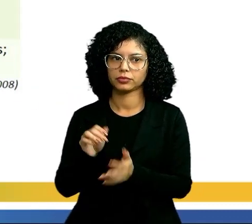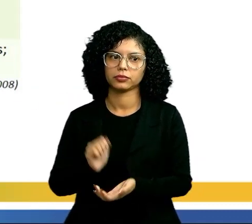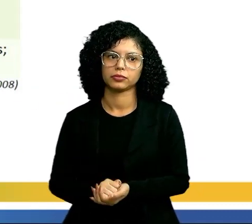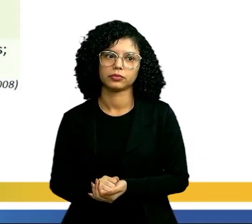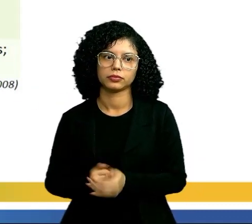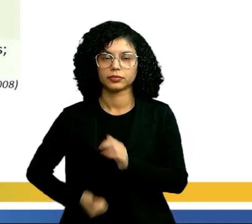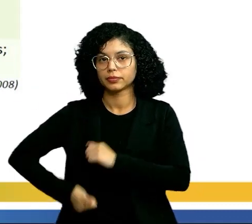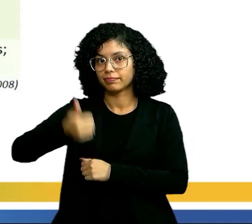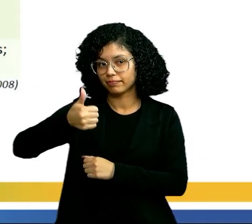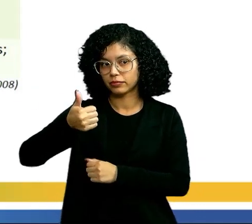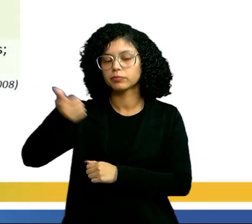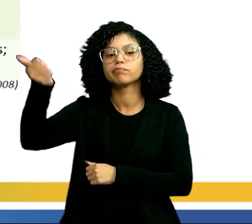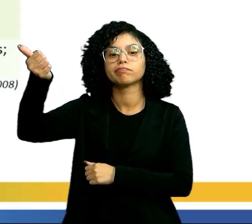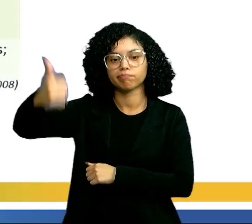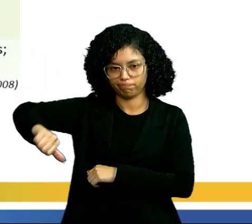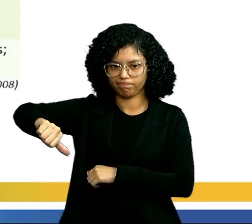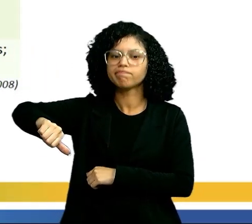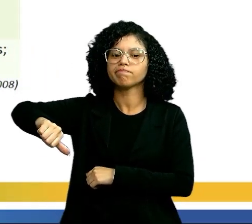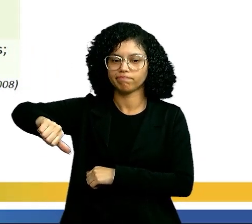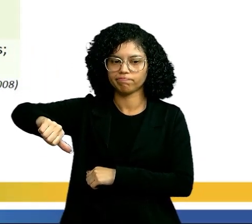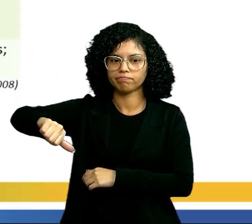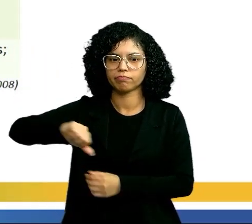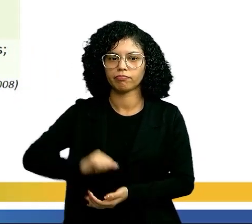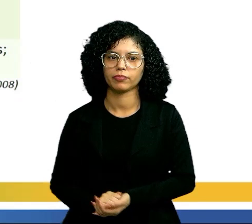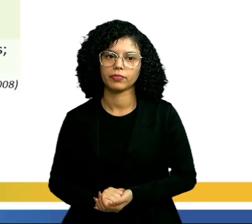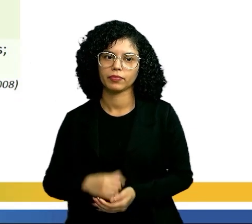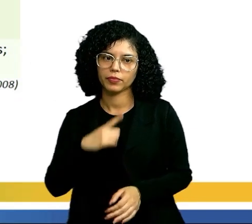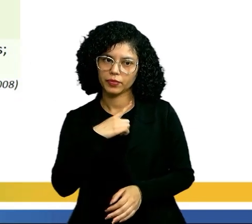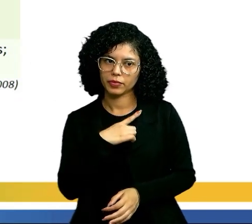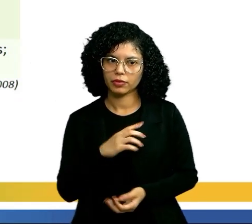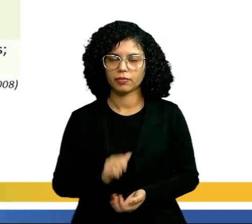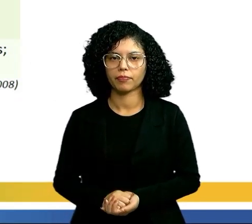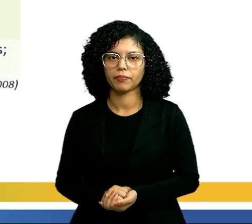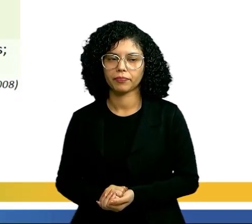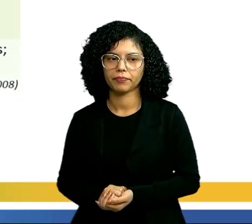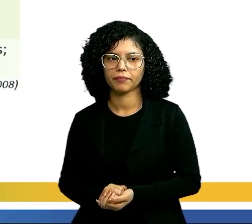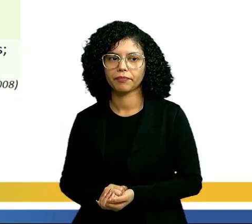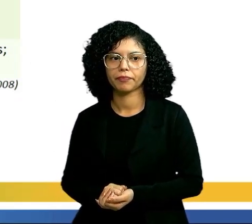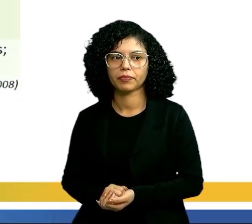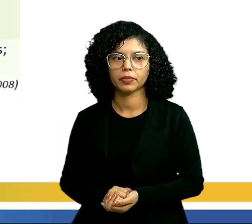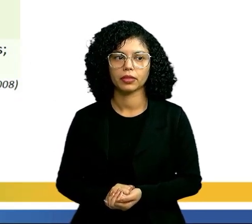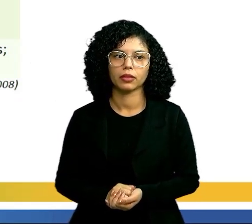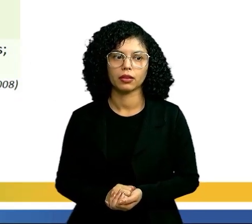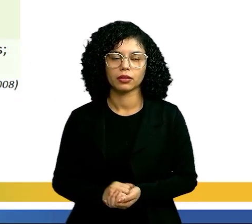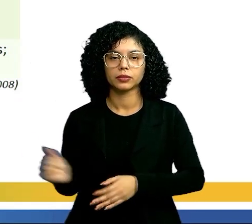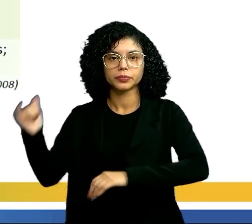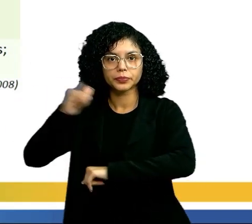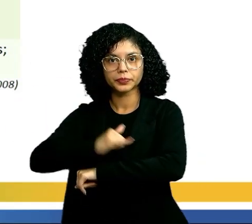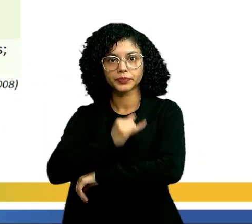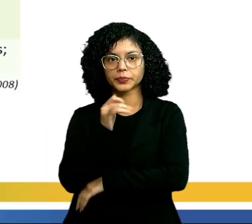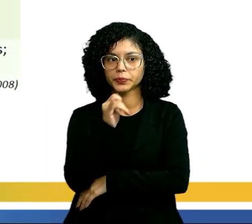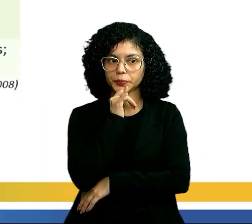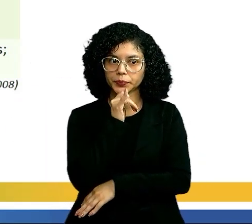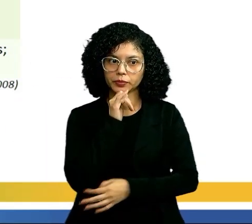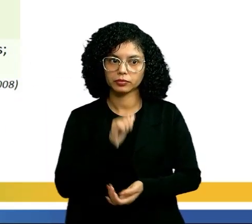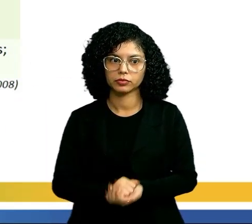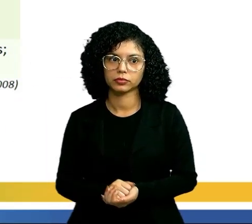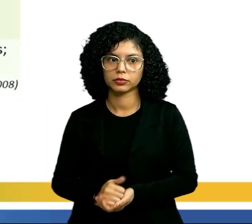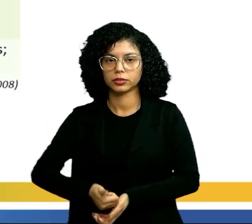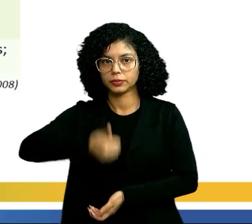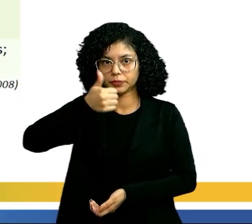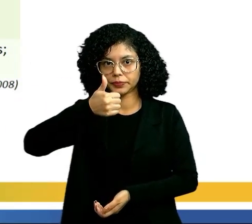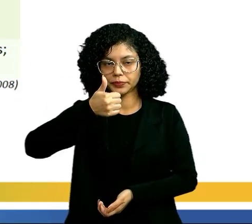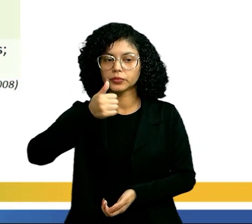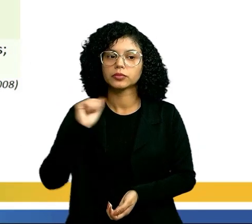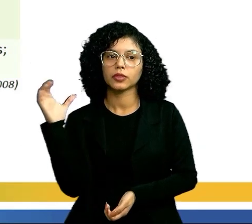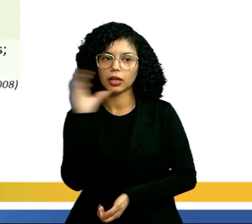as vantagens e as desvantagens desse tipo de transporte. Transporte aéreo, por exemplo, a gente vê que como vantagem